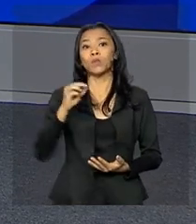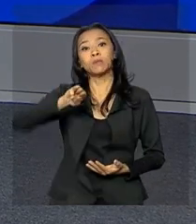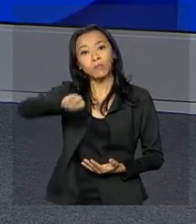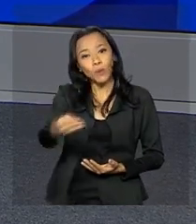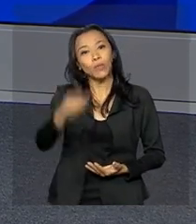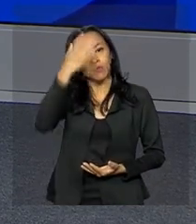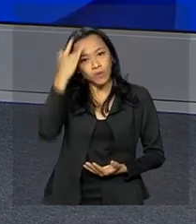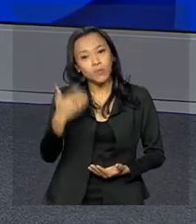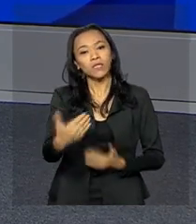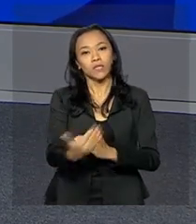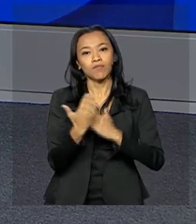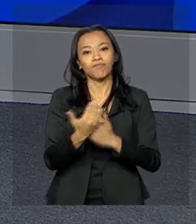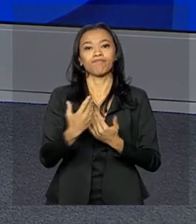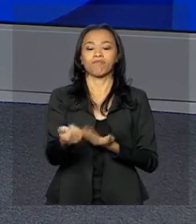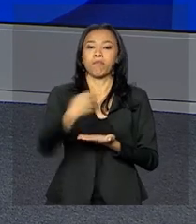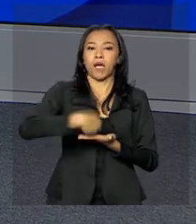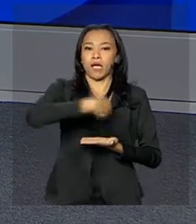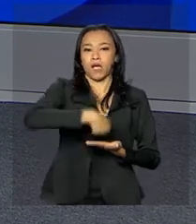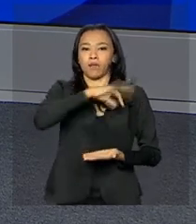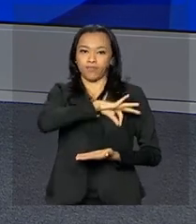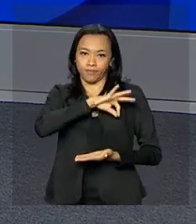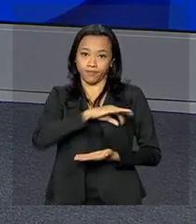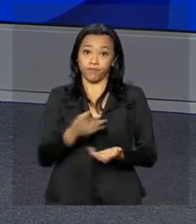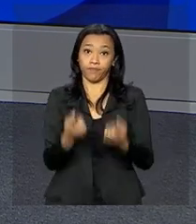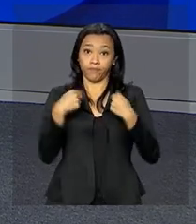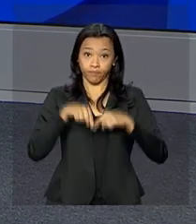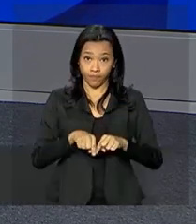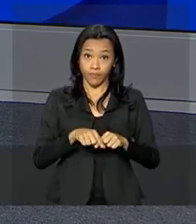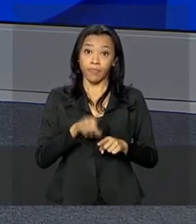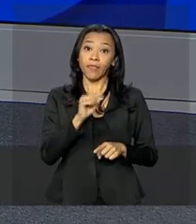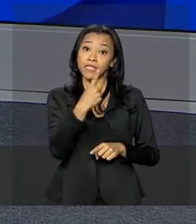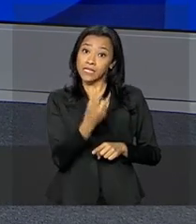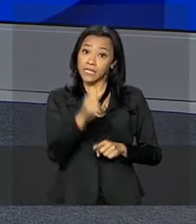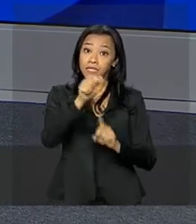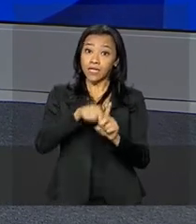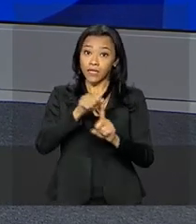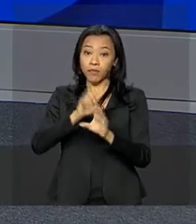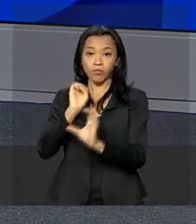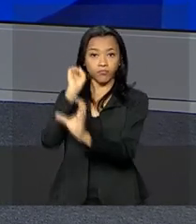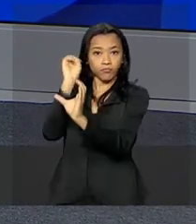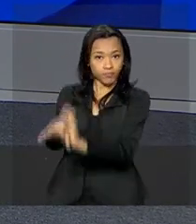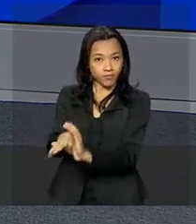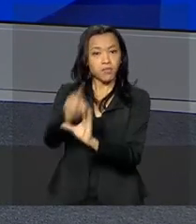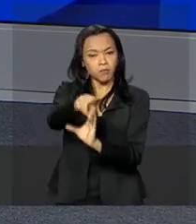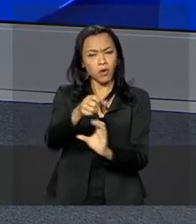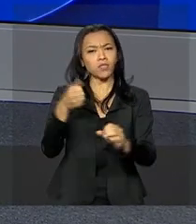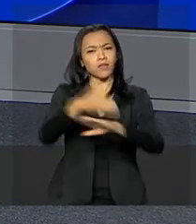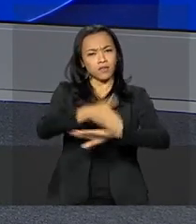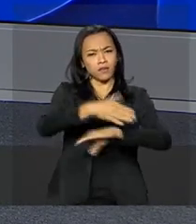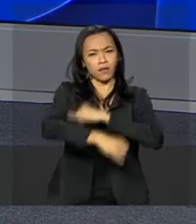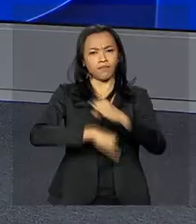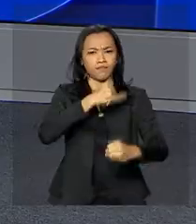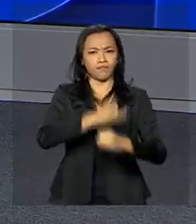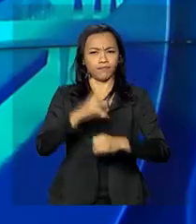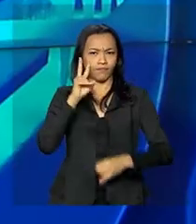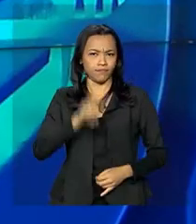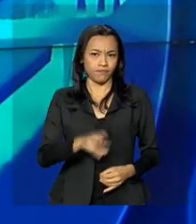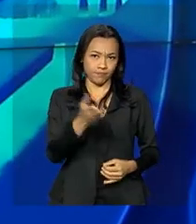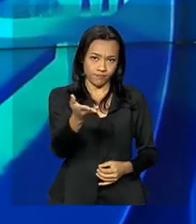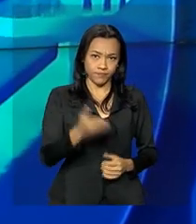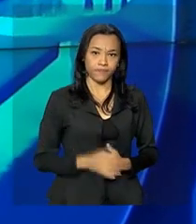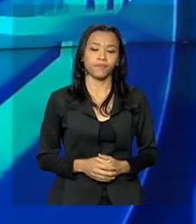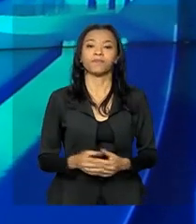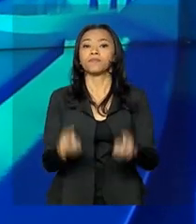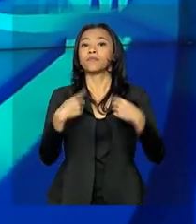O crédito será feito no dia 17 de setembro. Para consulta aos lotes, acesse a página da Receita Federal.